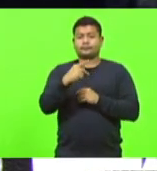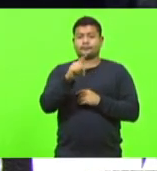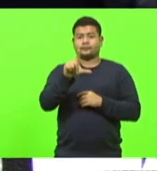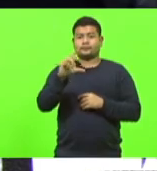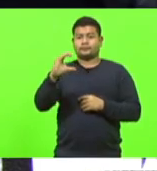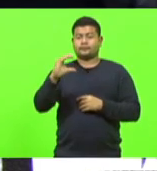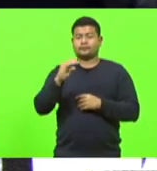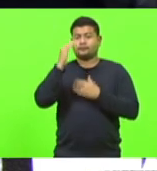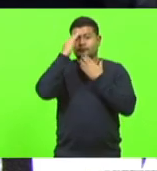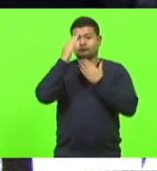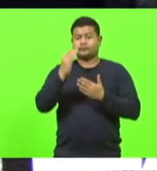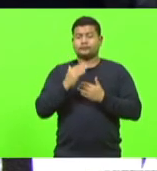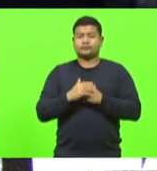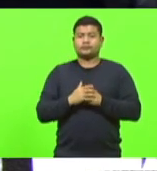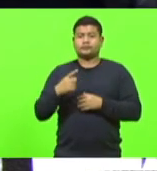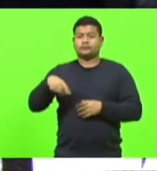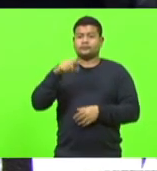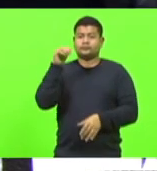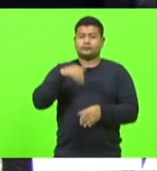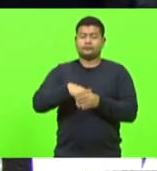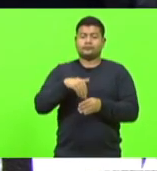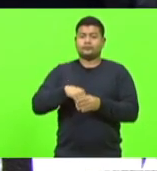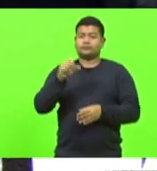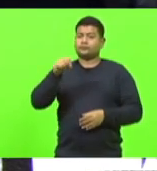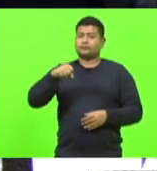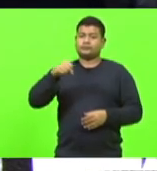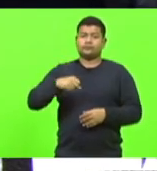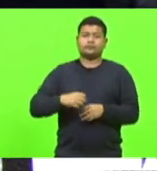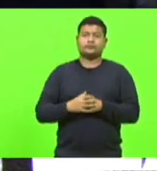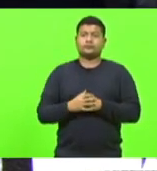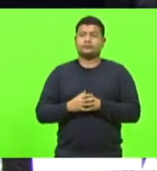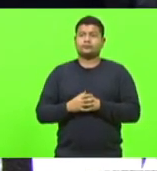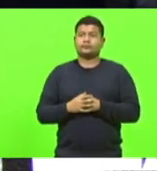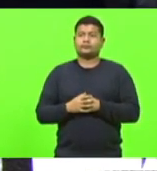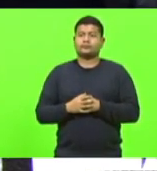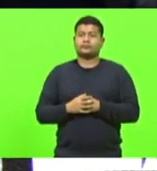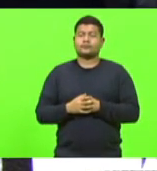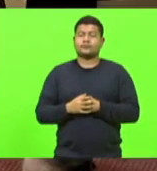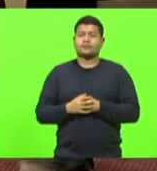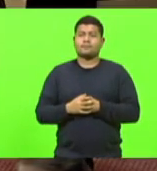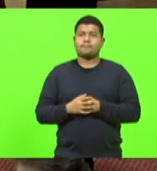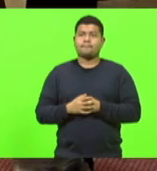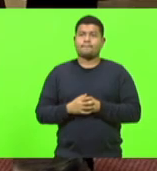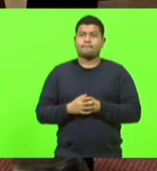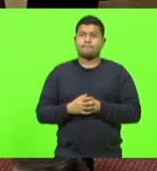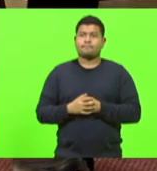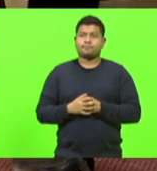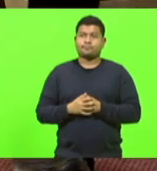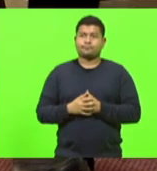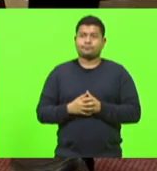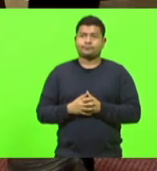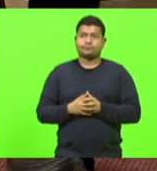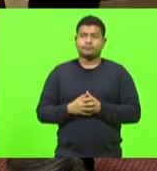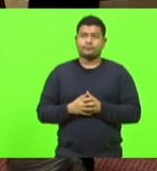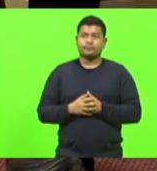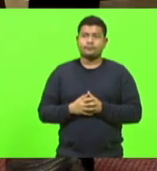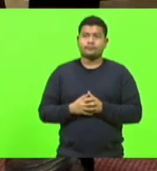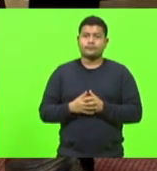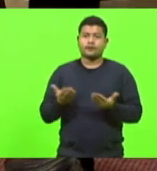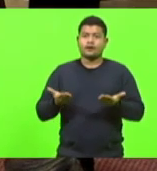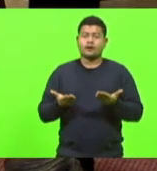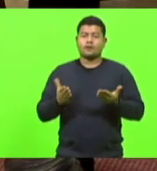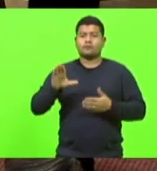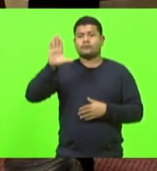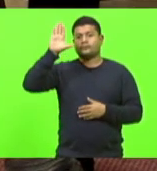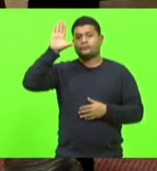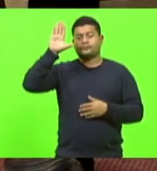ser muito obrigado Nós voltamos 51 é igual a palavra